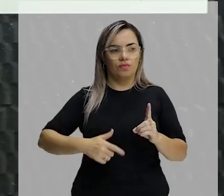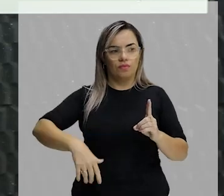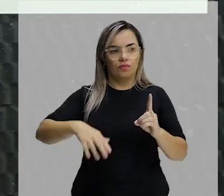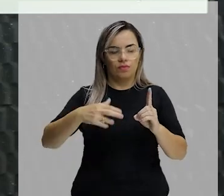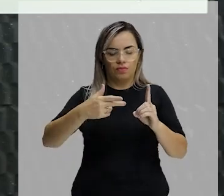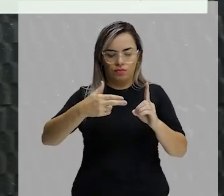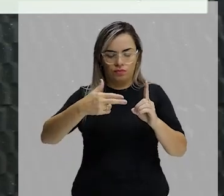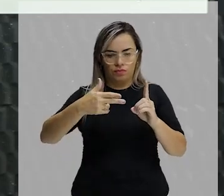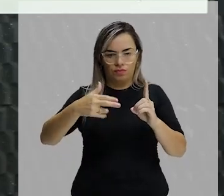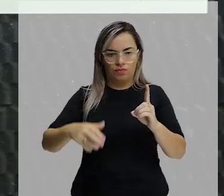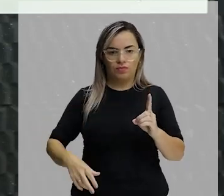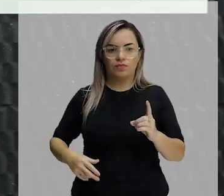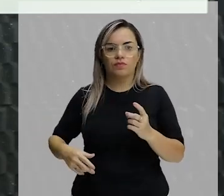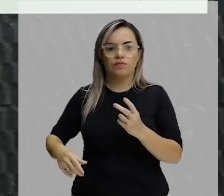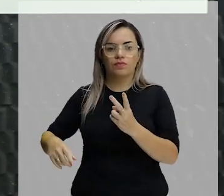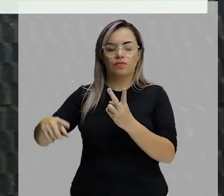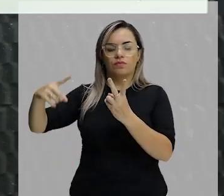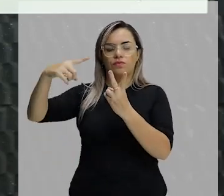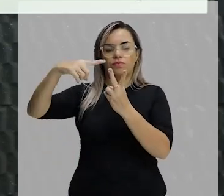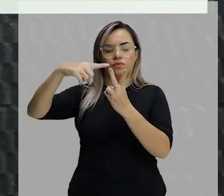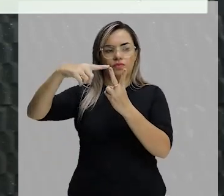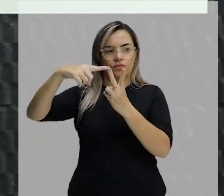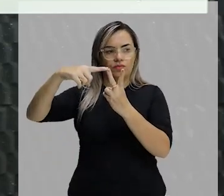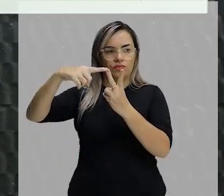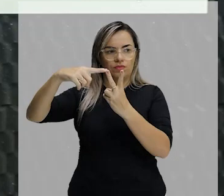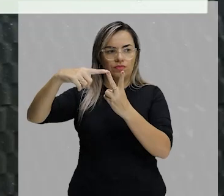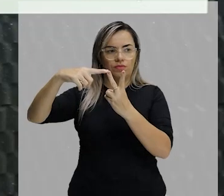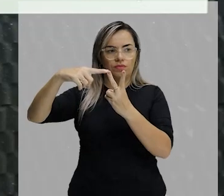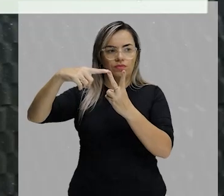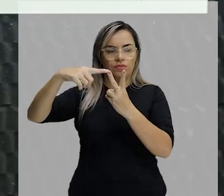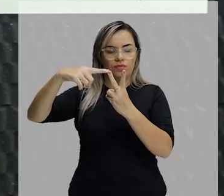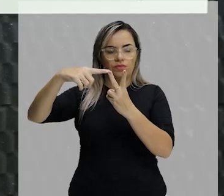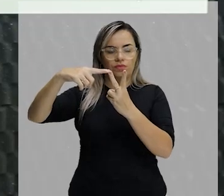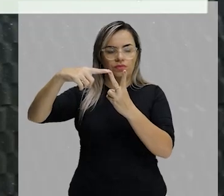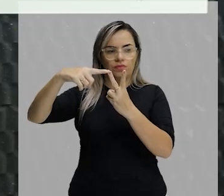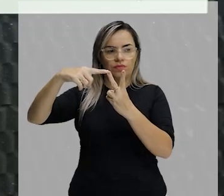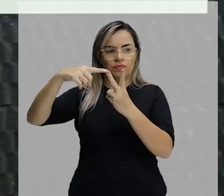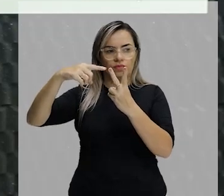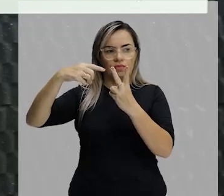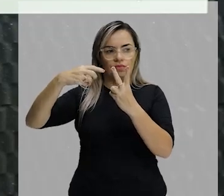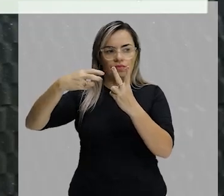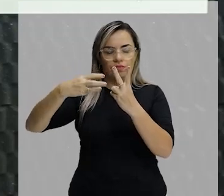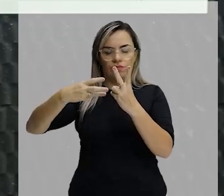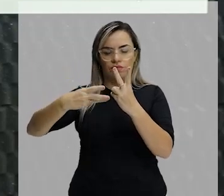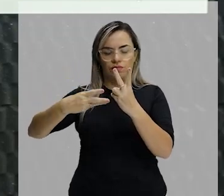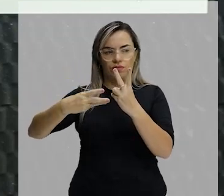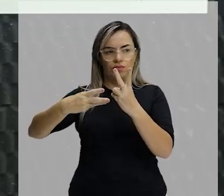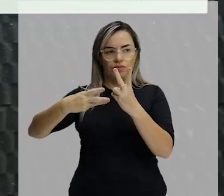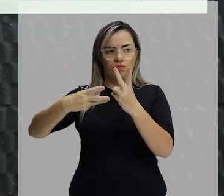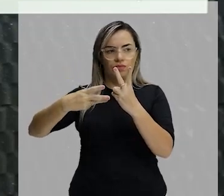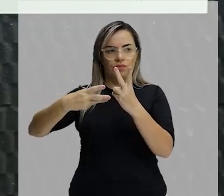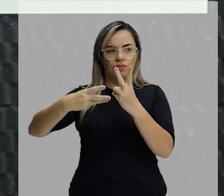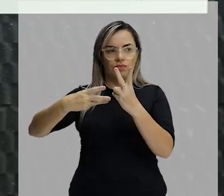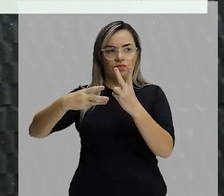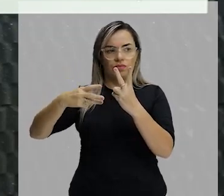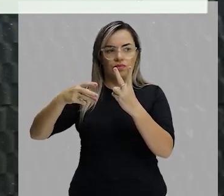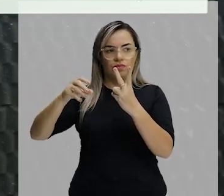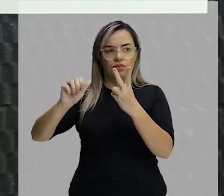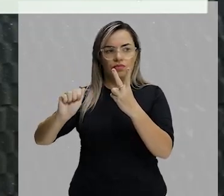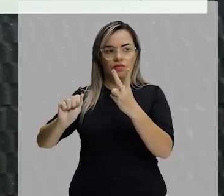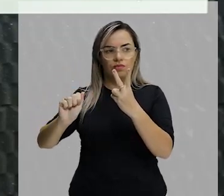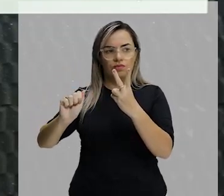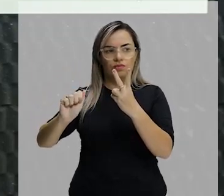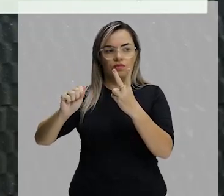igual a raiz quadrada de 3a ao quadrado. Então, nós temos, para finalizar, que